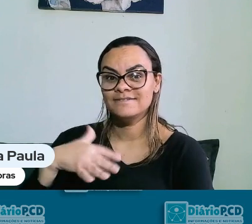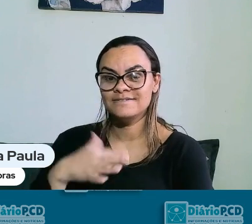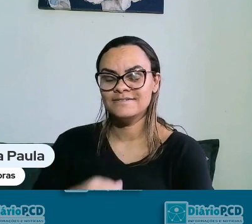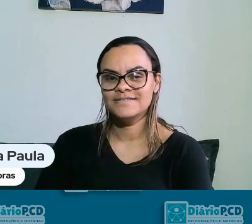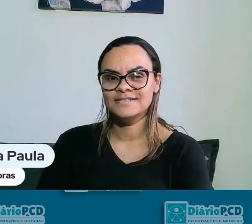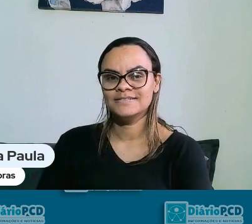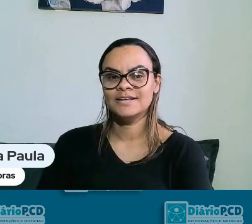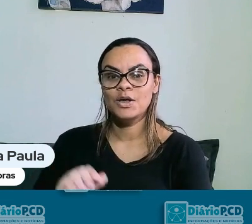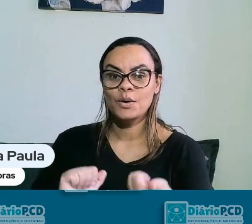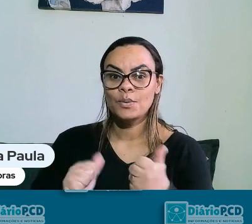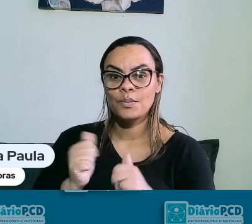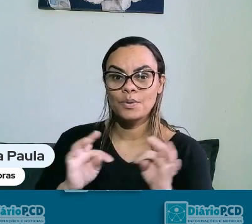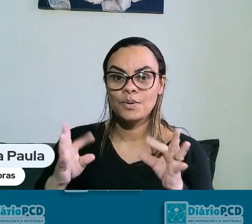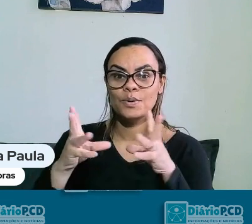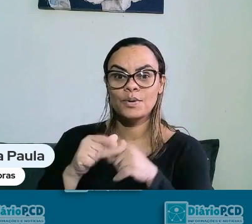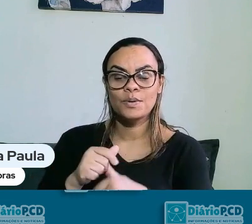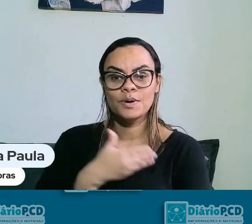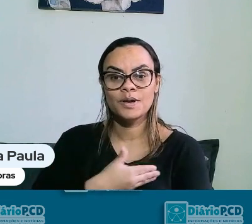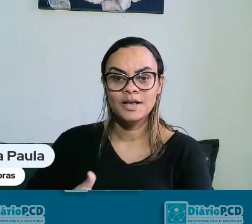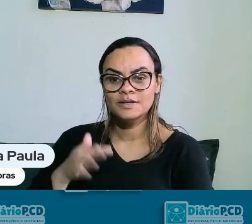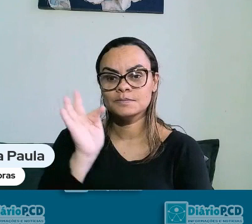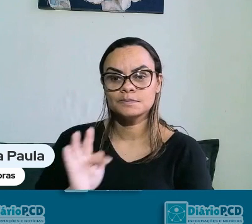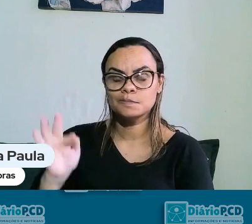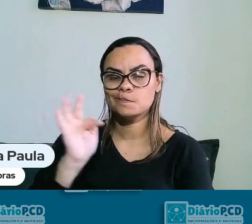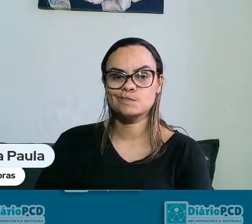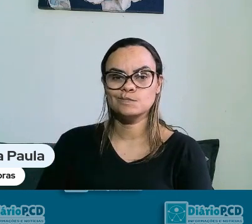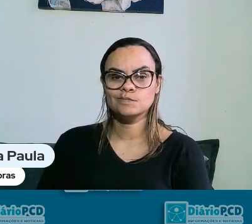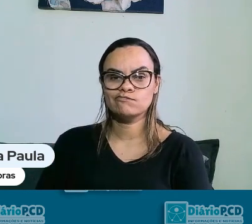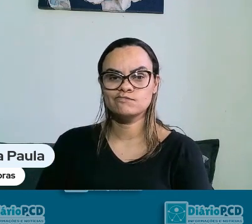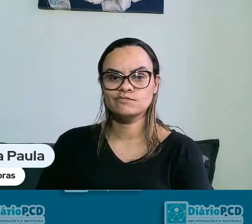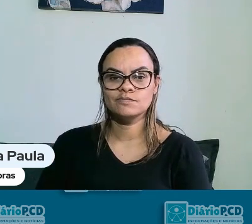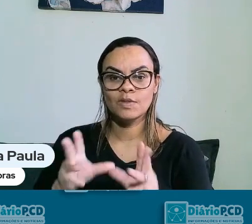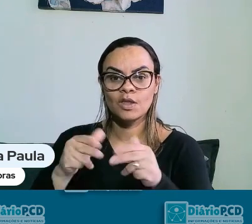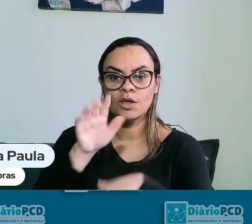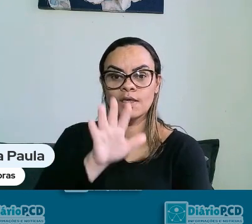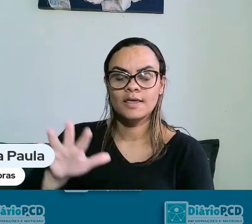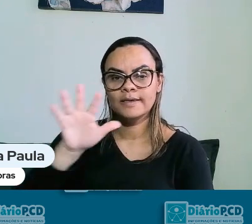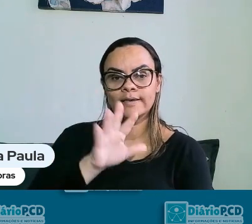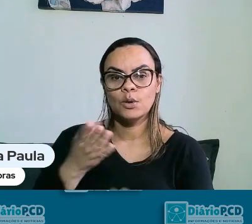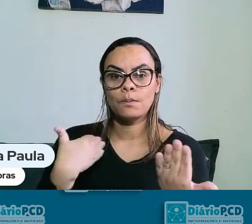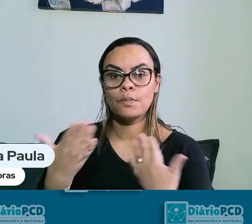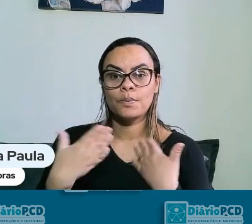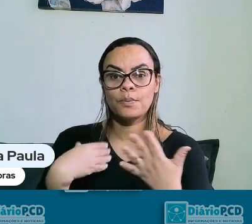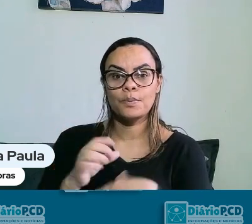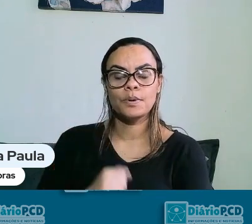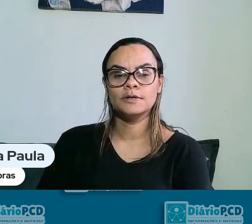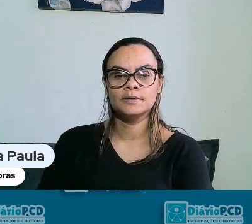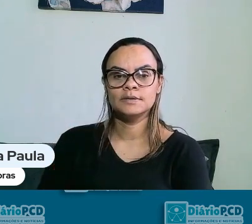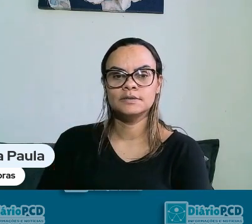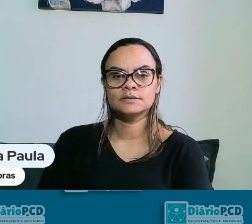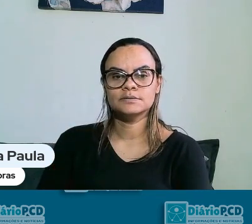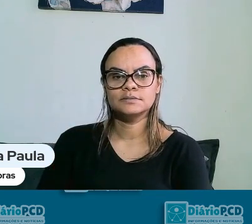a avaliação de tudo que o governo federal, o Congresso Nacional vem discutindo sobre reforma tributária.